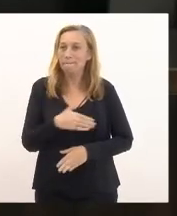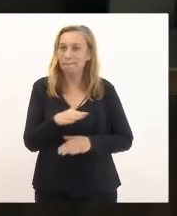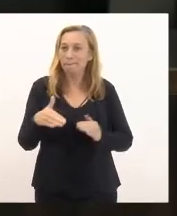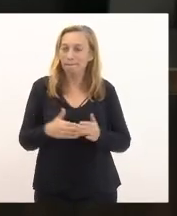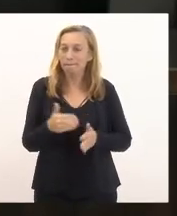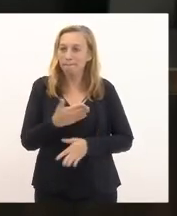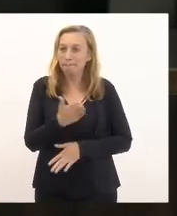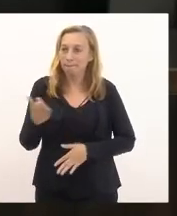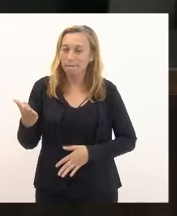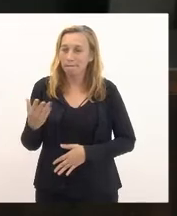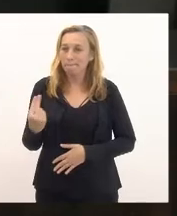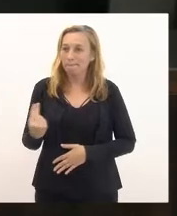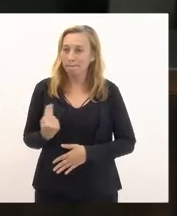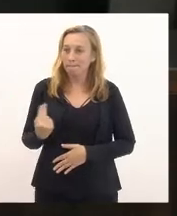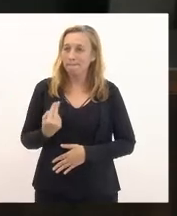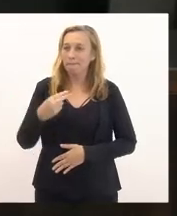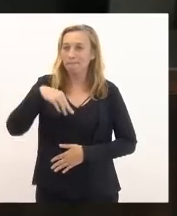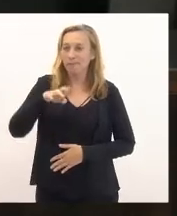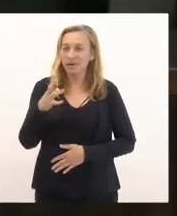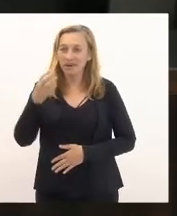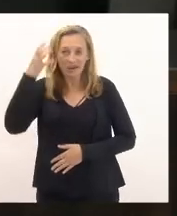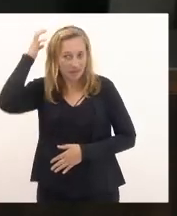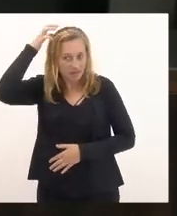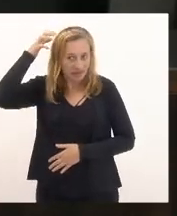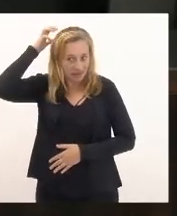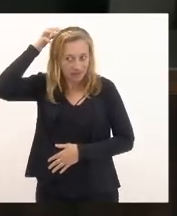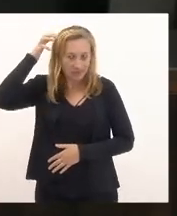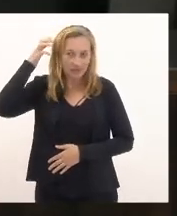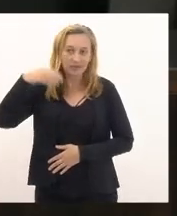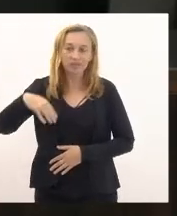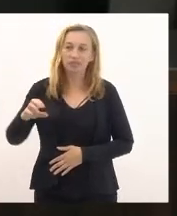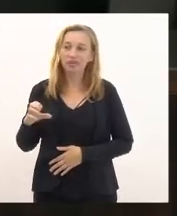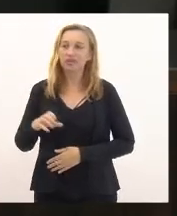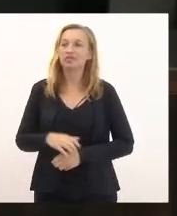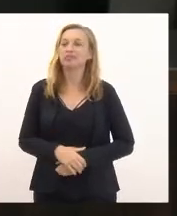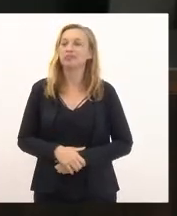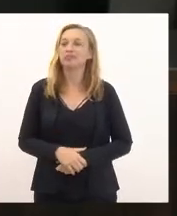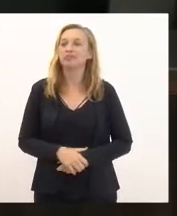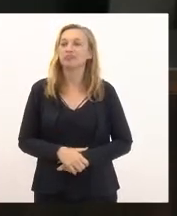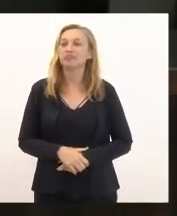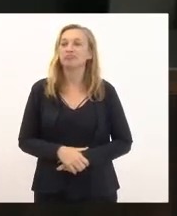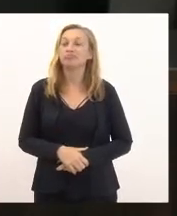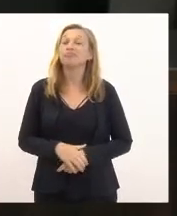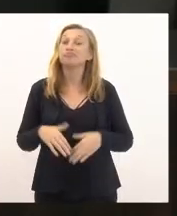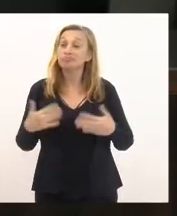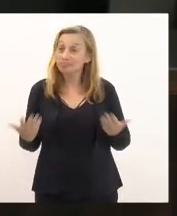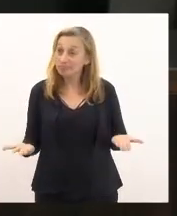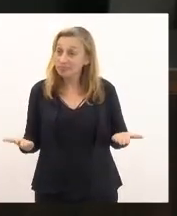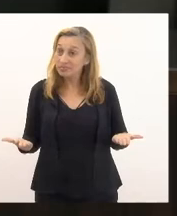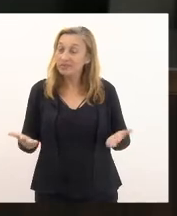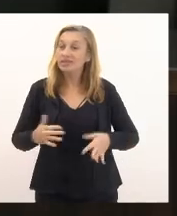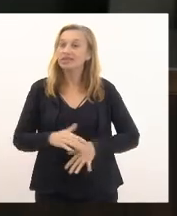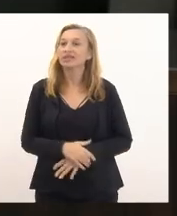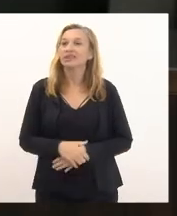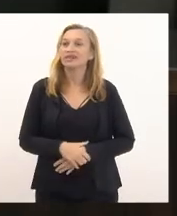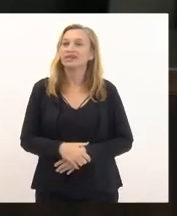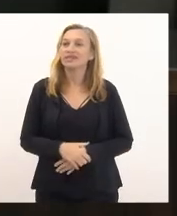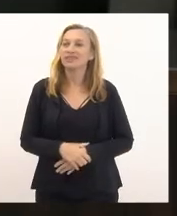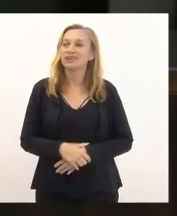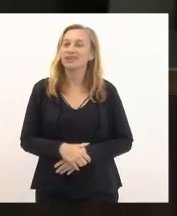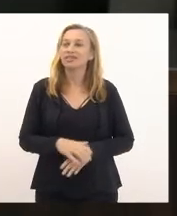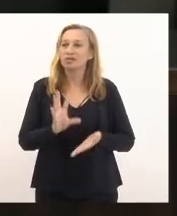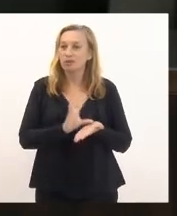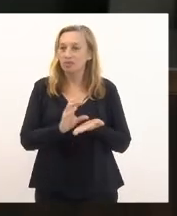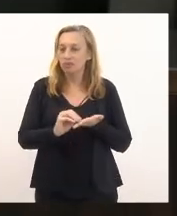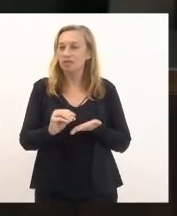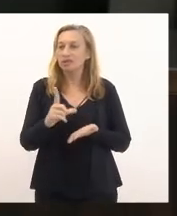todas. Mink também, coautor do Marielle. Marielle Mink. Não, então há ainda uma